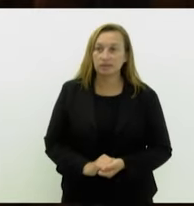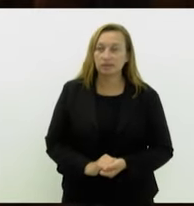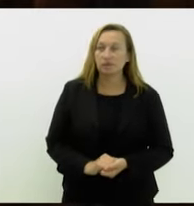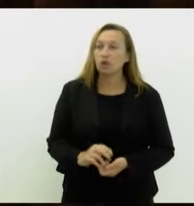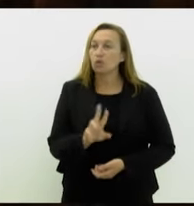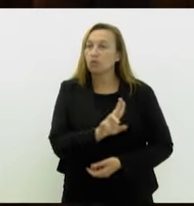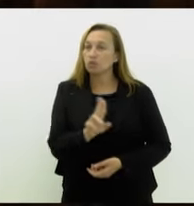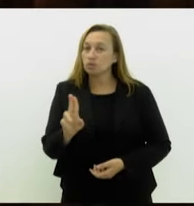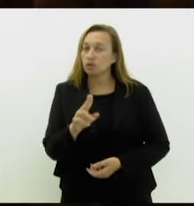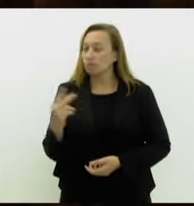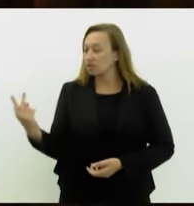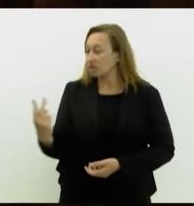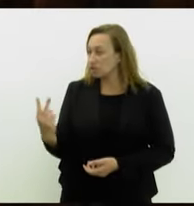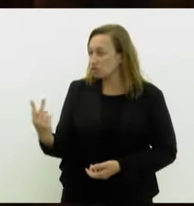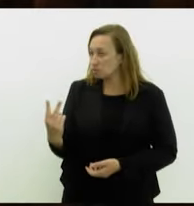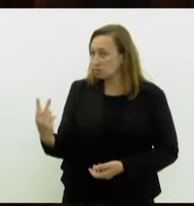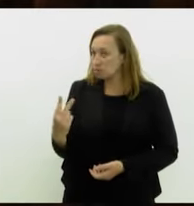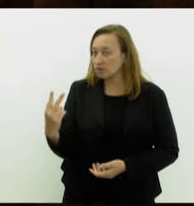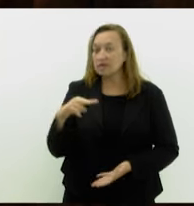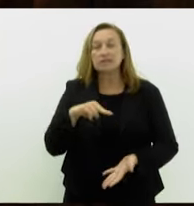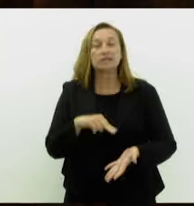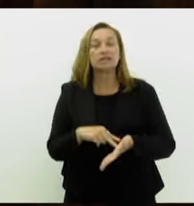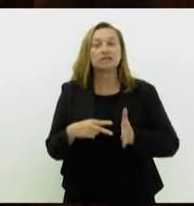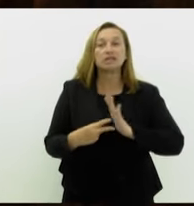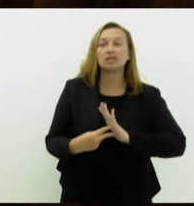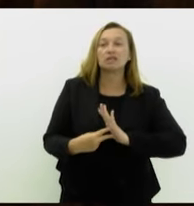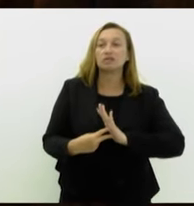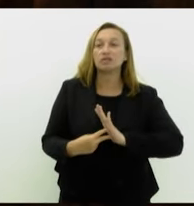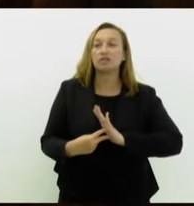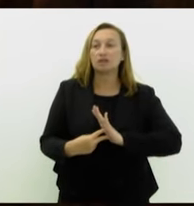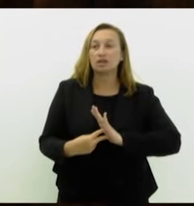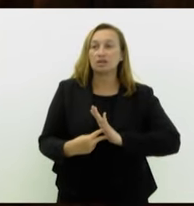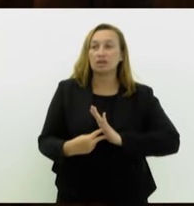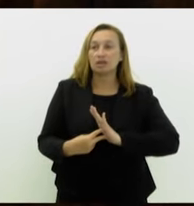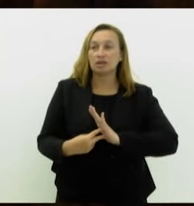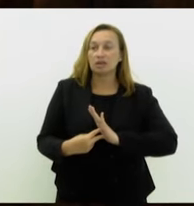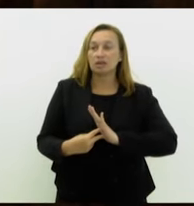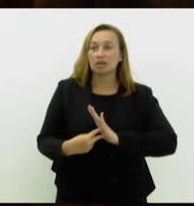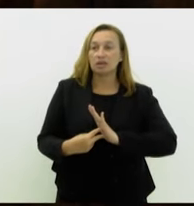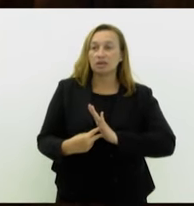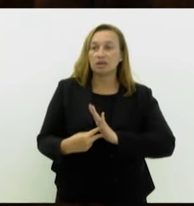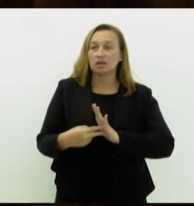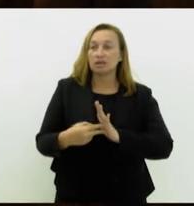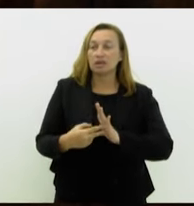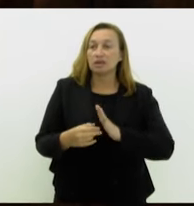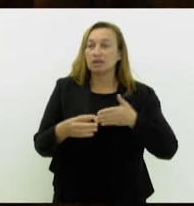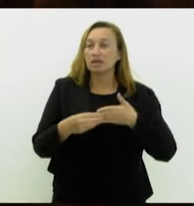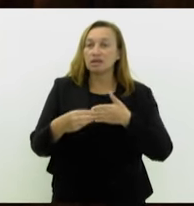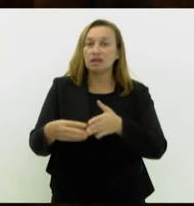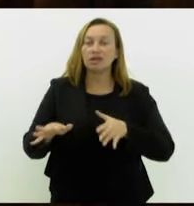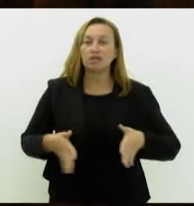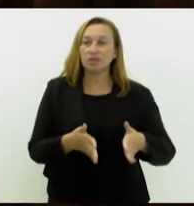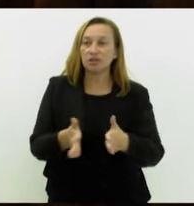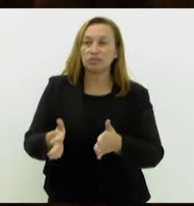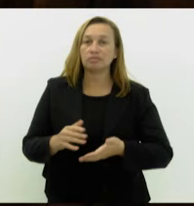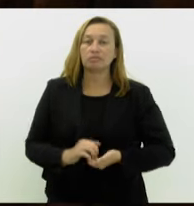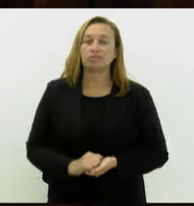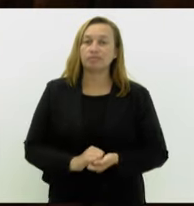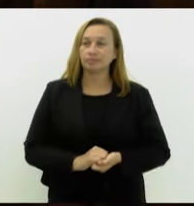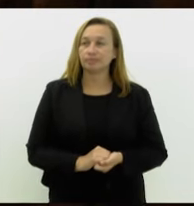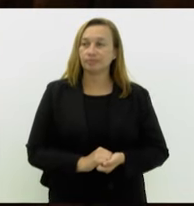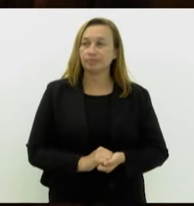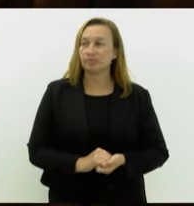nome de ambas Significa luz Bendita lindo